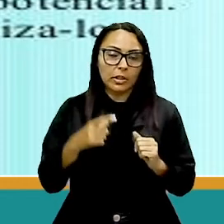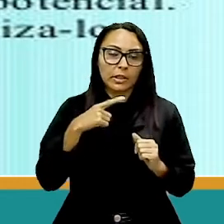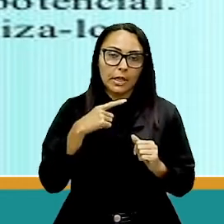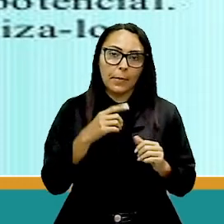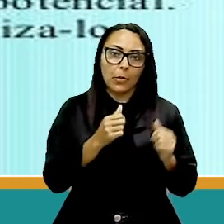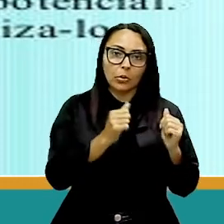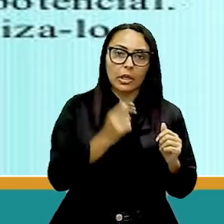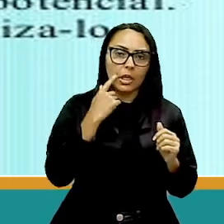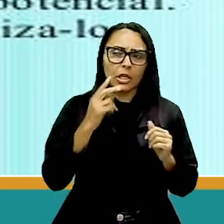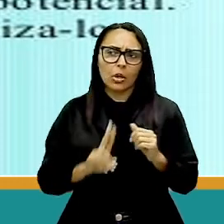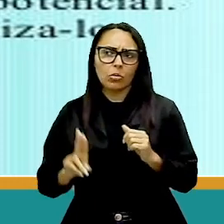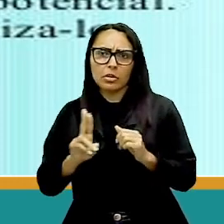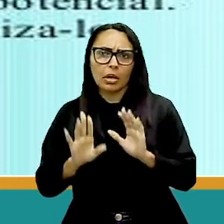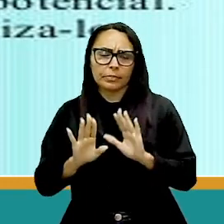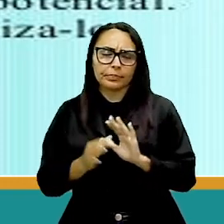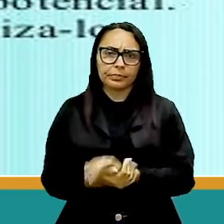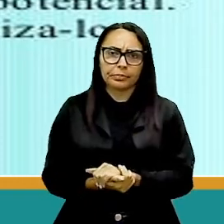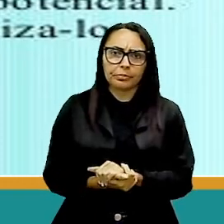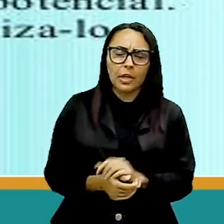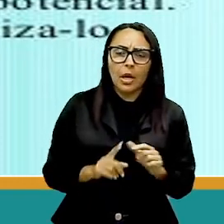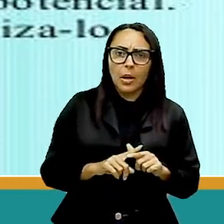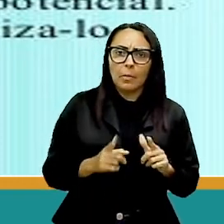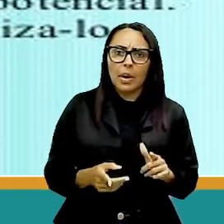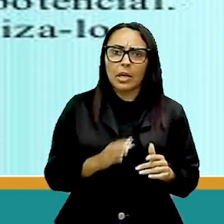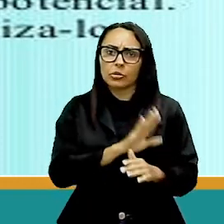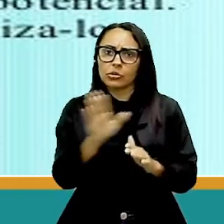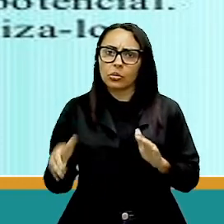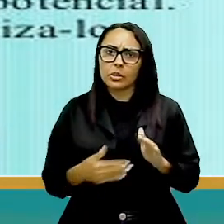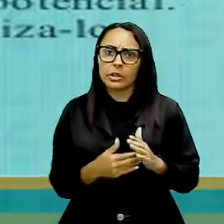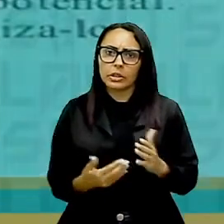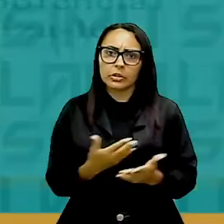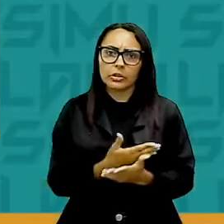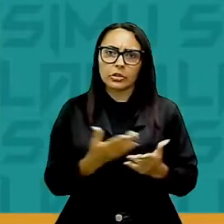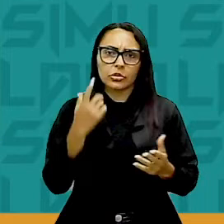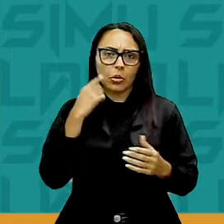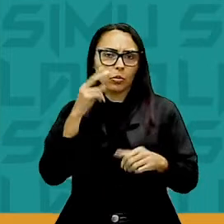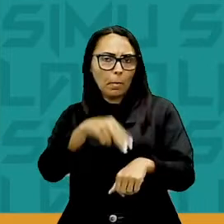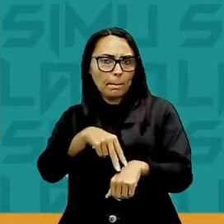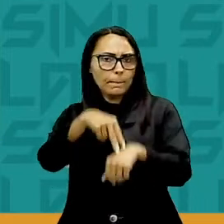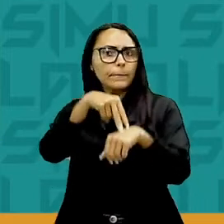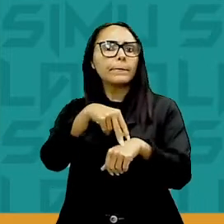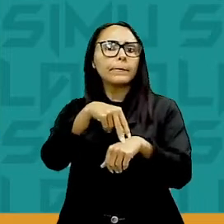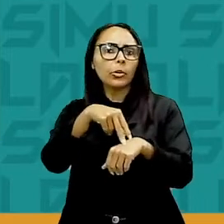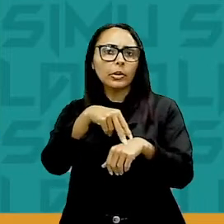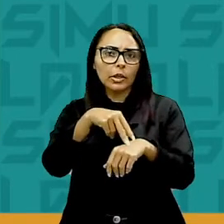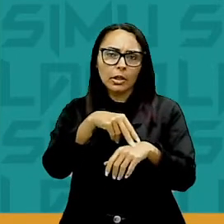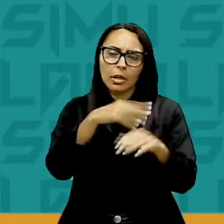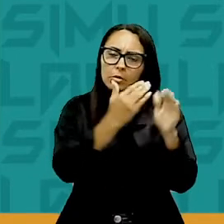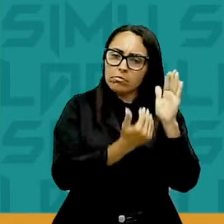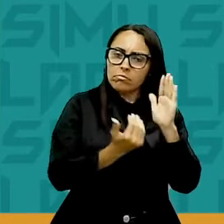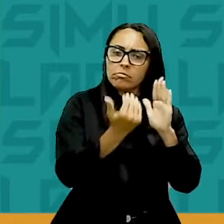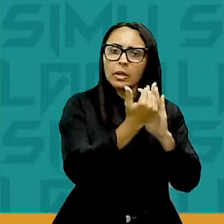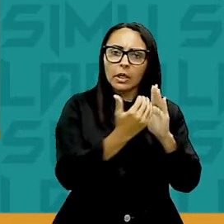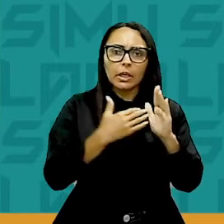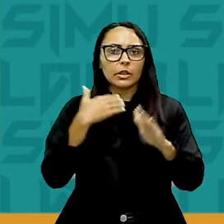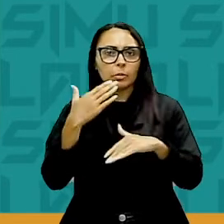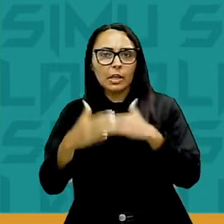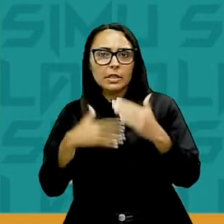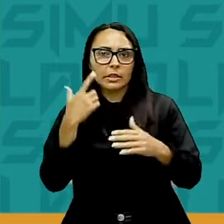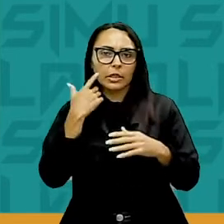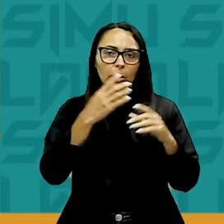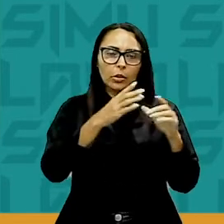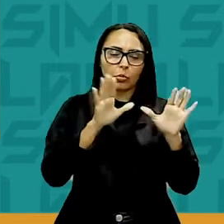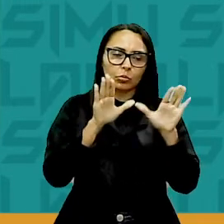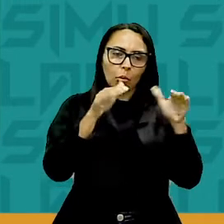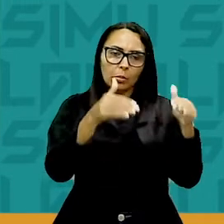não utilizá-lo. Porém, todos aqueles que estão no poder, eles passam normalmente a ter um